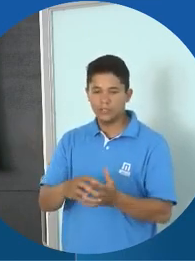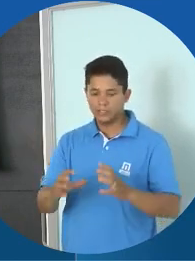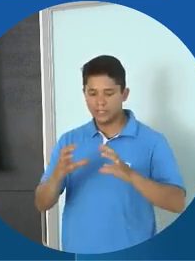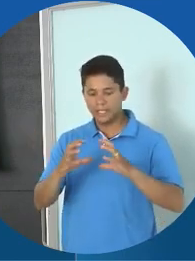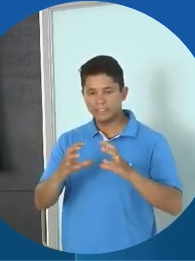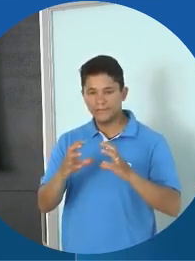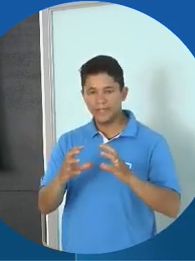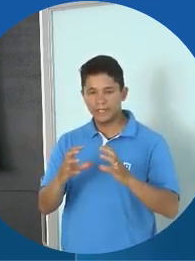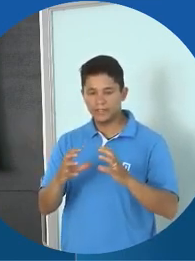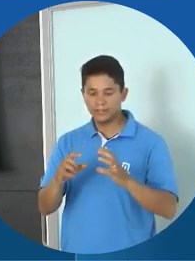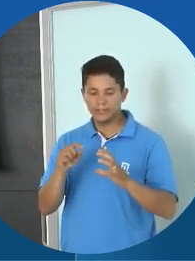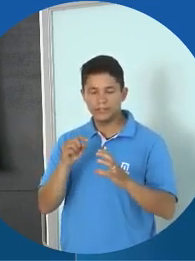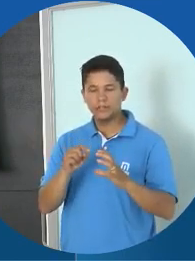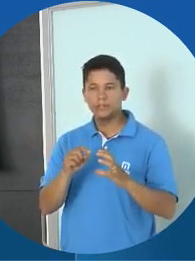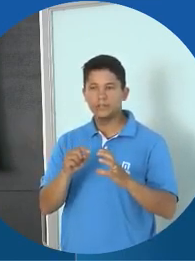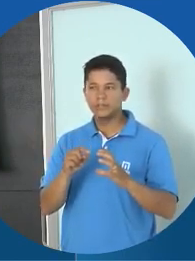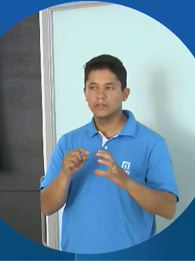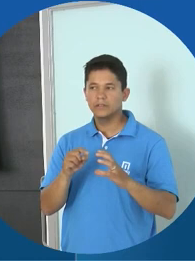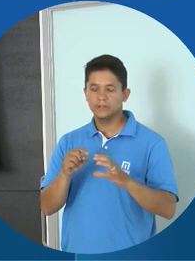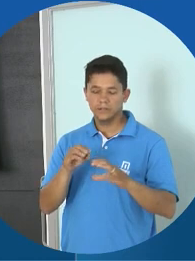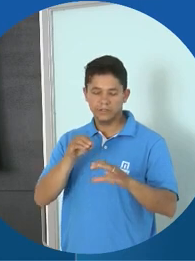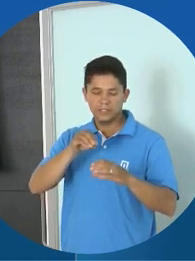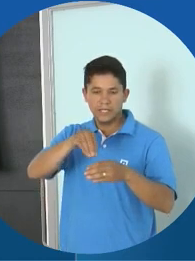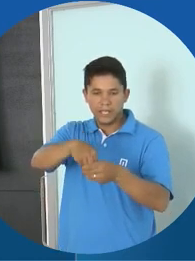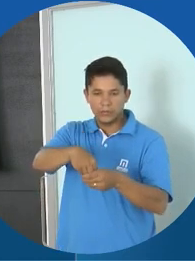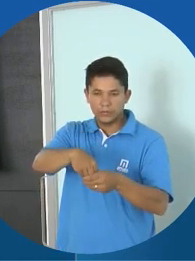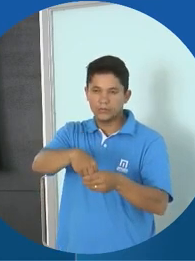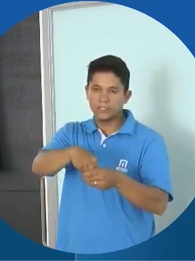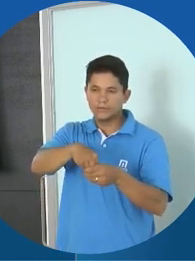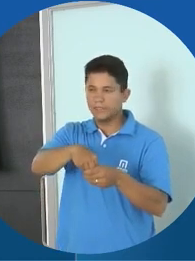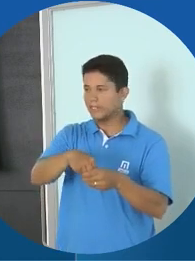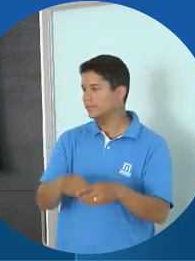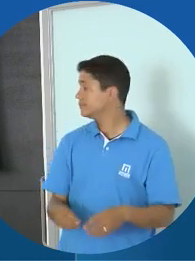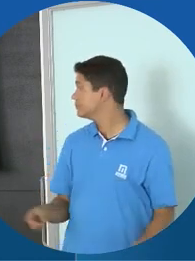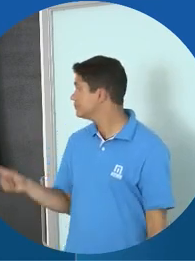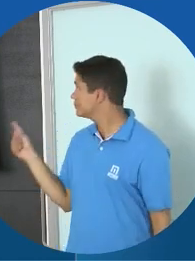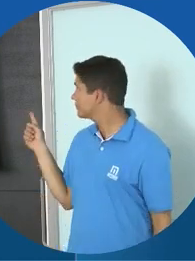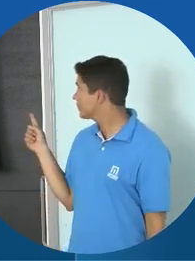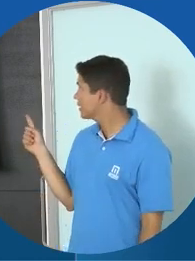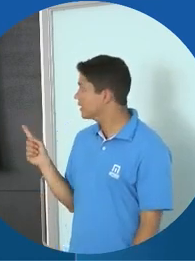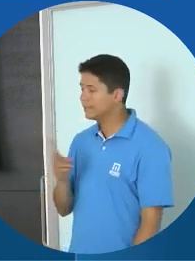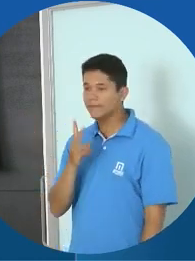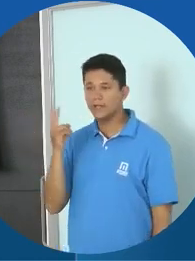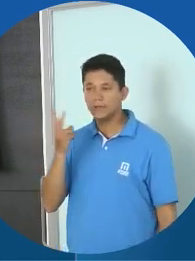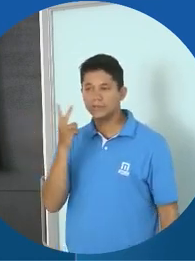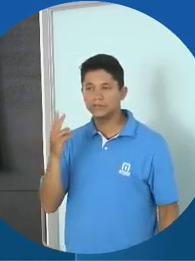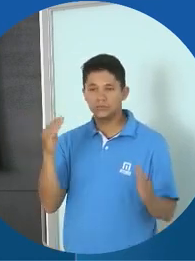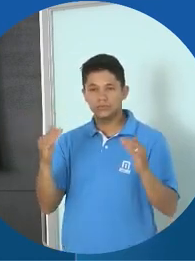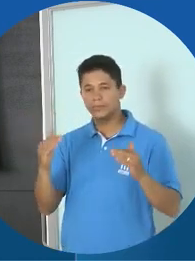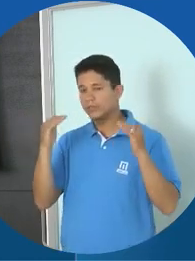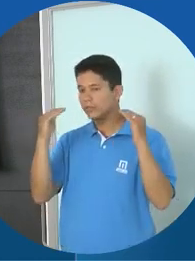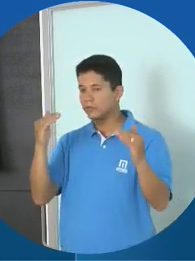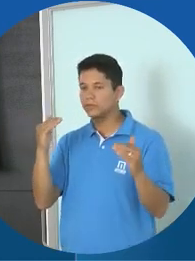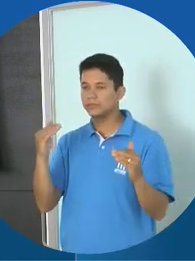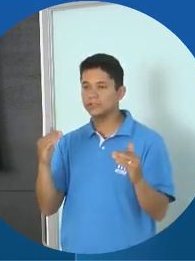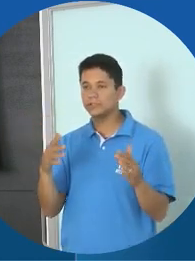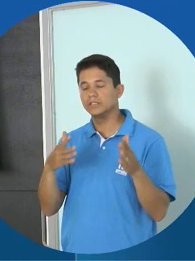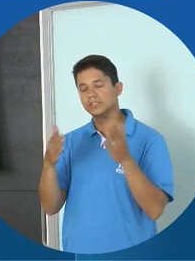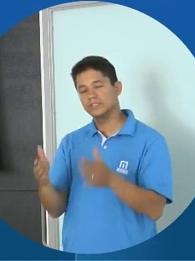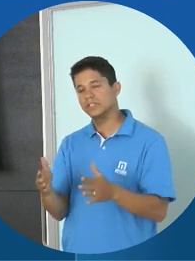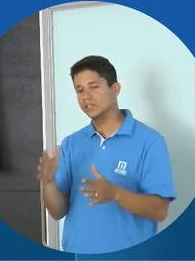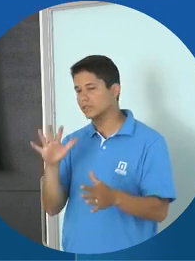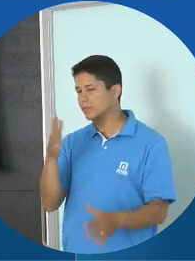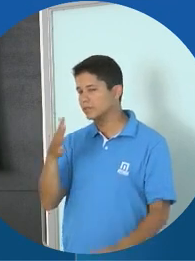mais localizados na região central. Então, os valores foram superiores, aí, chegando em torno da